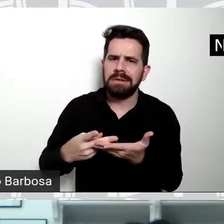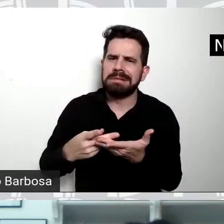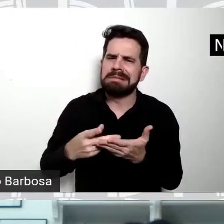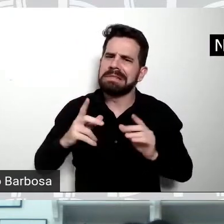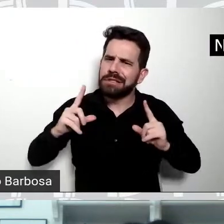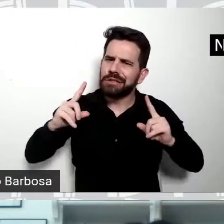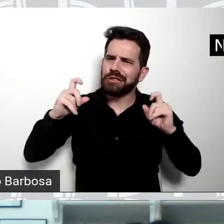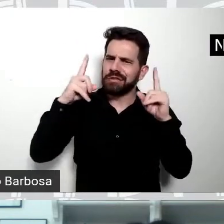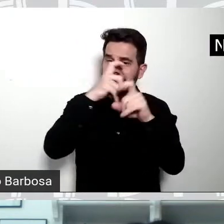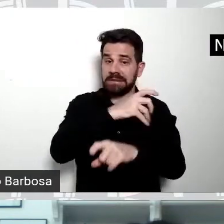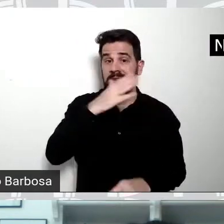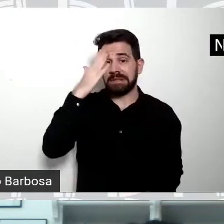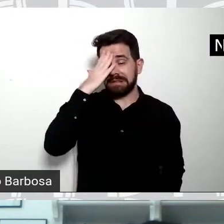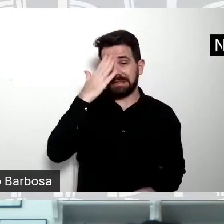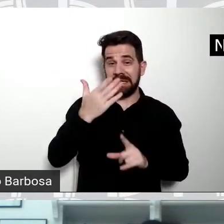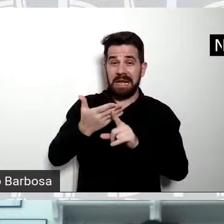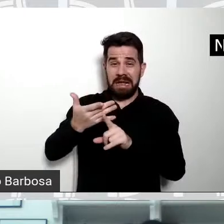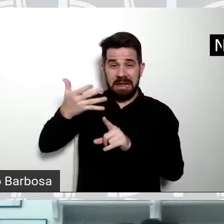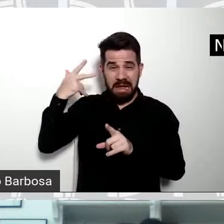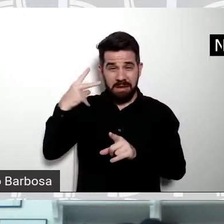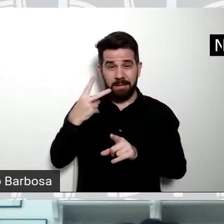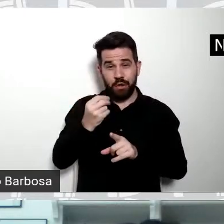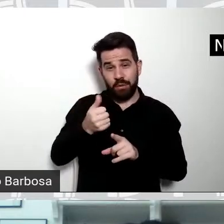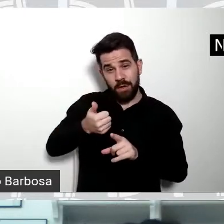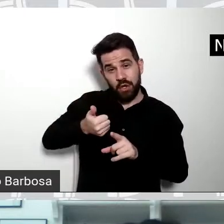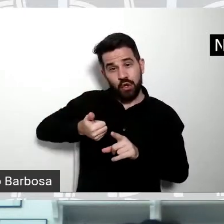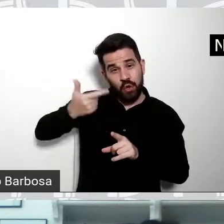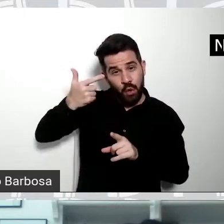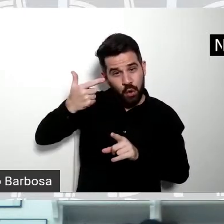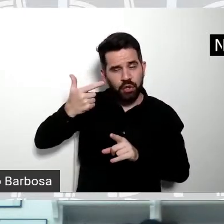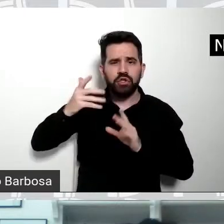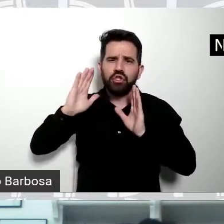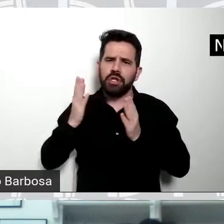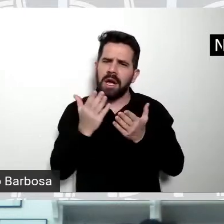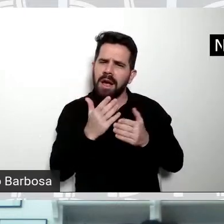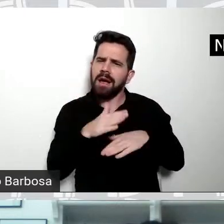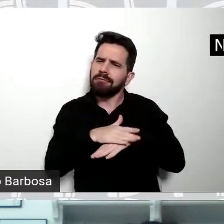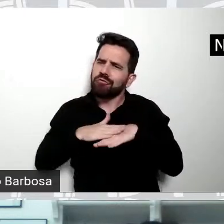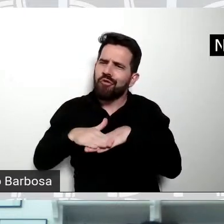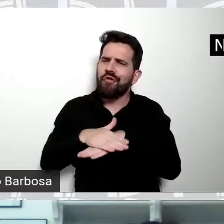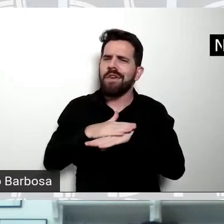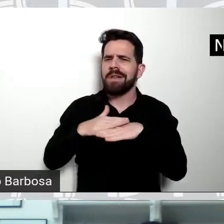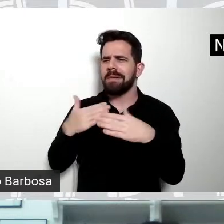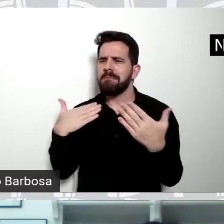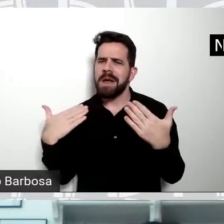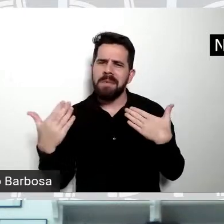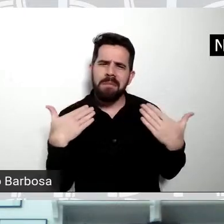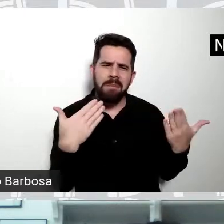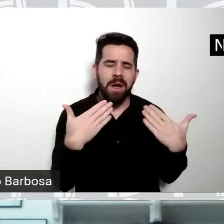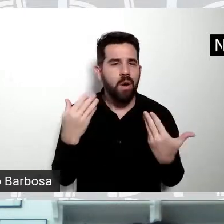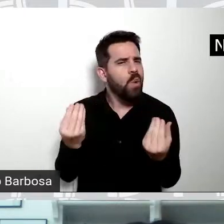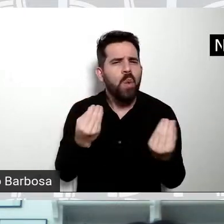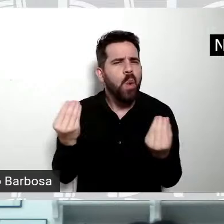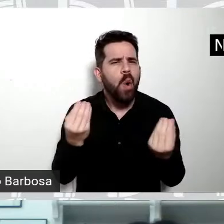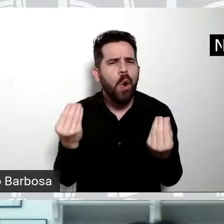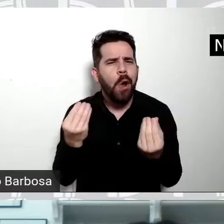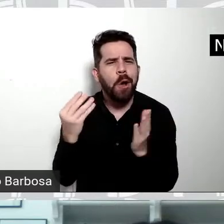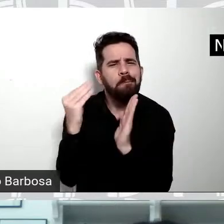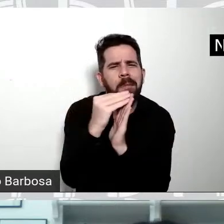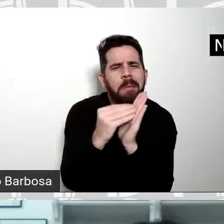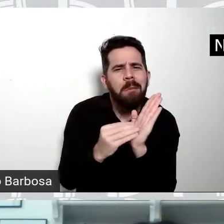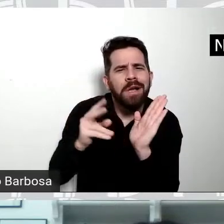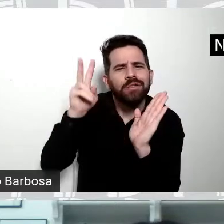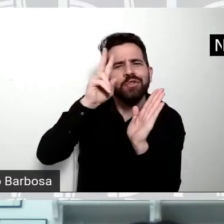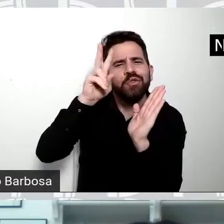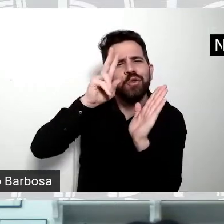sabemos. Desde 2012 que nós vimos conversando sobre como escrever a nossa história da tradução. Mas, na verdade, a